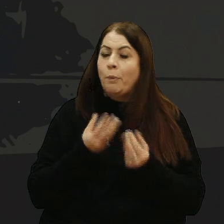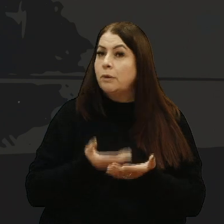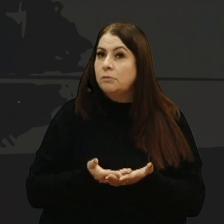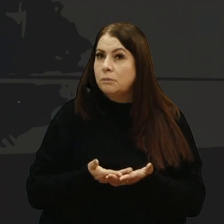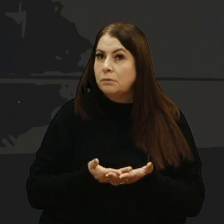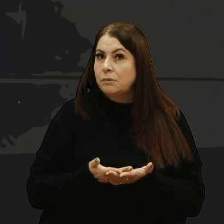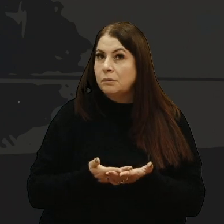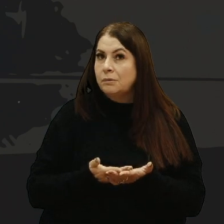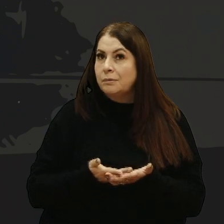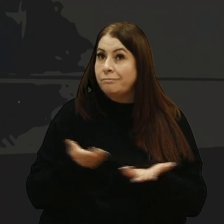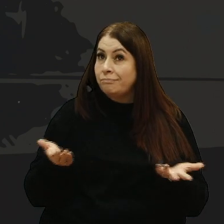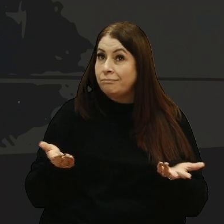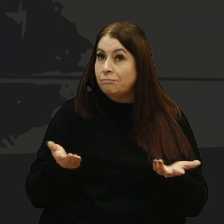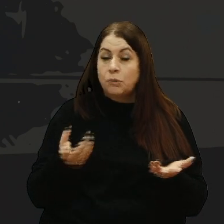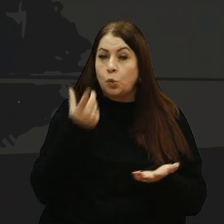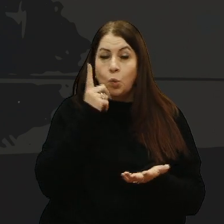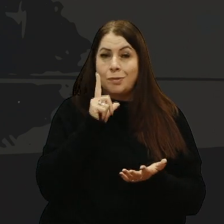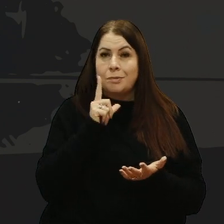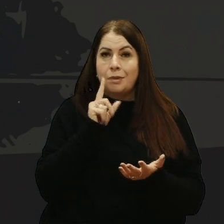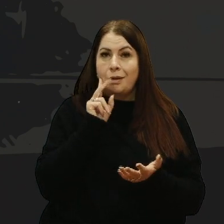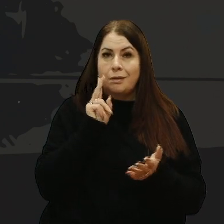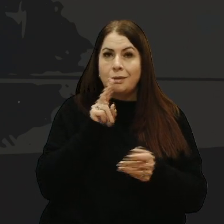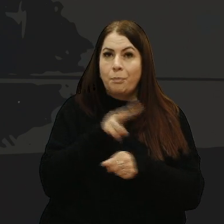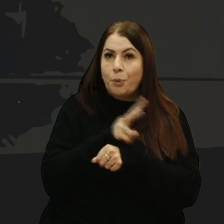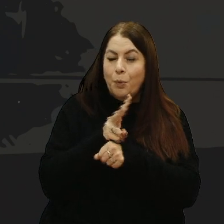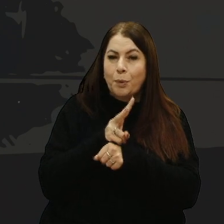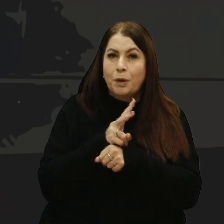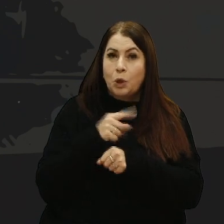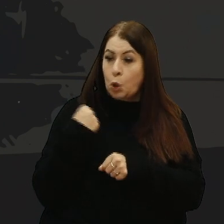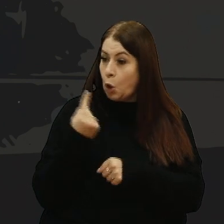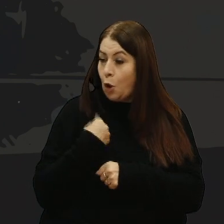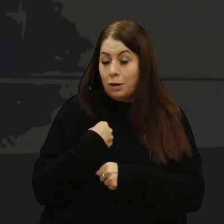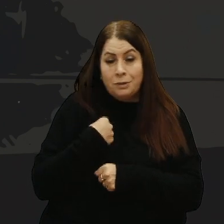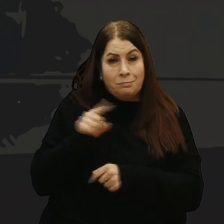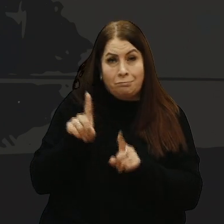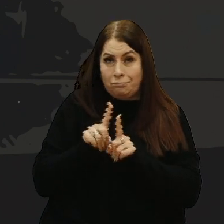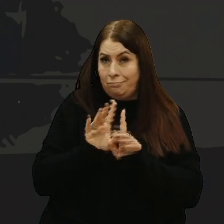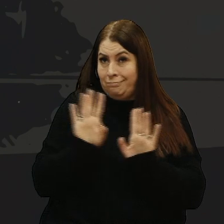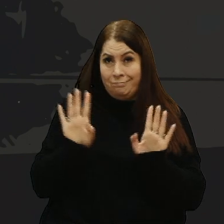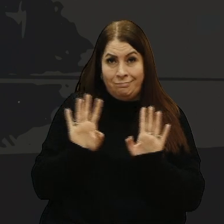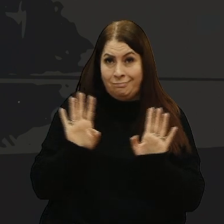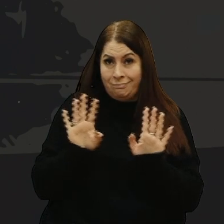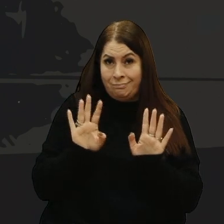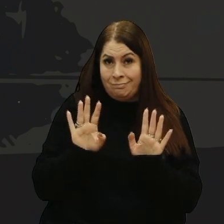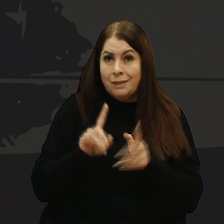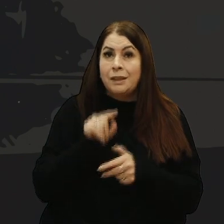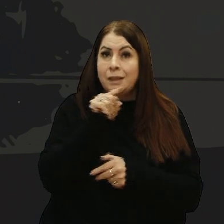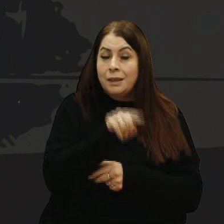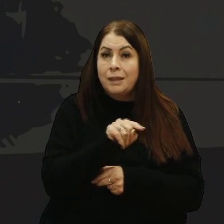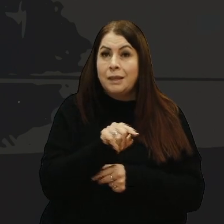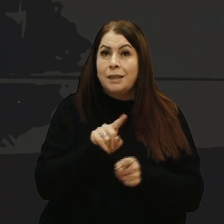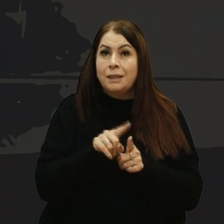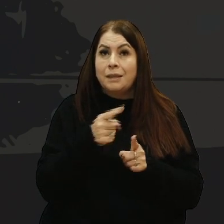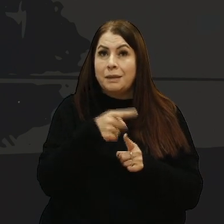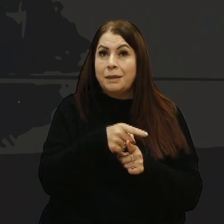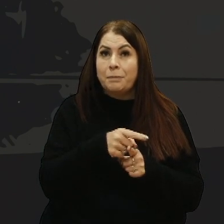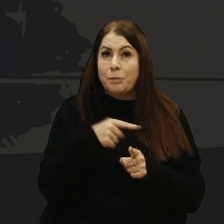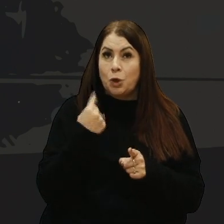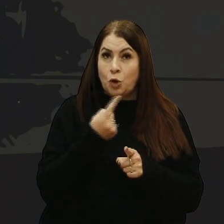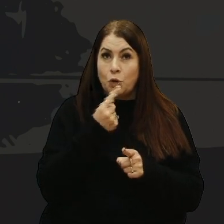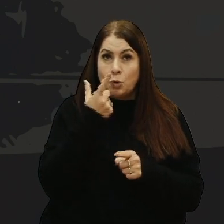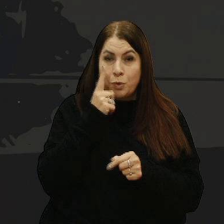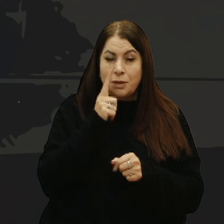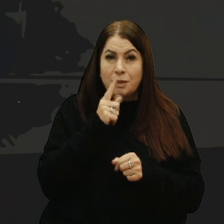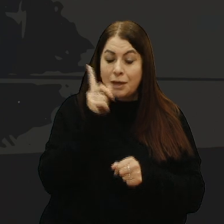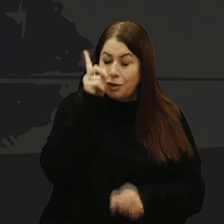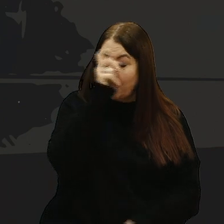como? Eles não conseguem consultar, a gente muito menos, né? Quer dizer, eles muito menos, porque para a gente consultar é